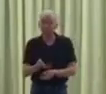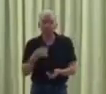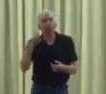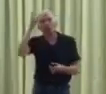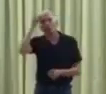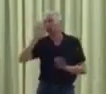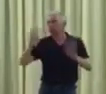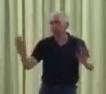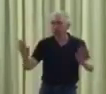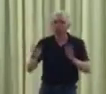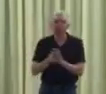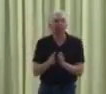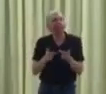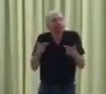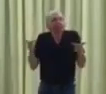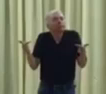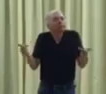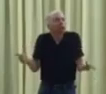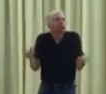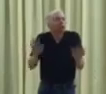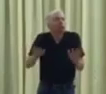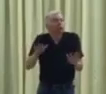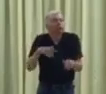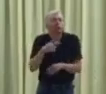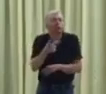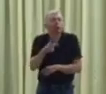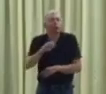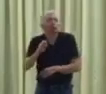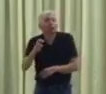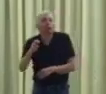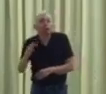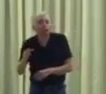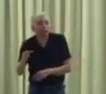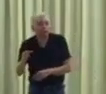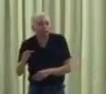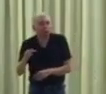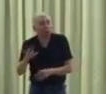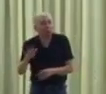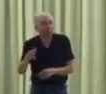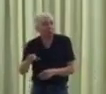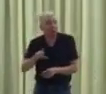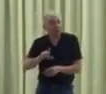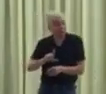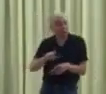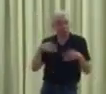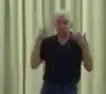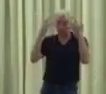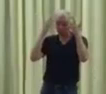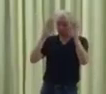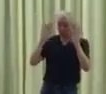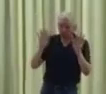enorme. Mas com sorte, talvez seja em 2057. Com mais sorte, até antes, quem sabe. Mas na